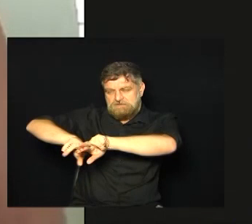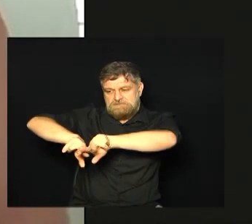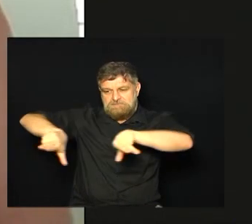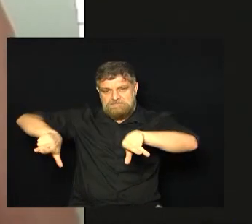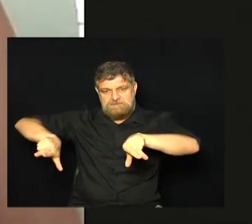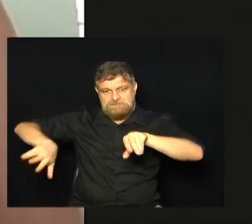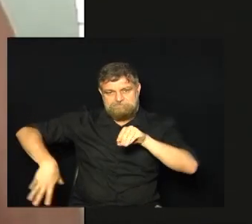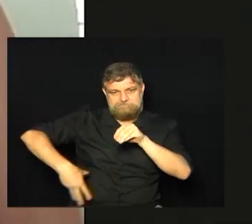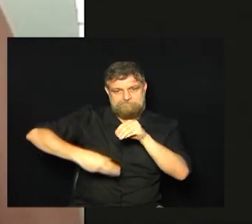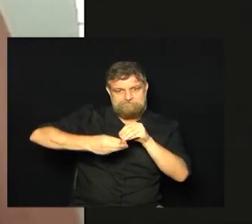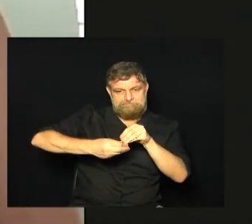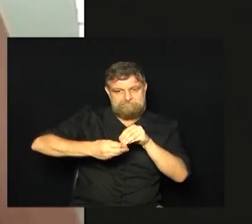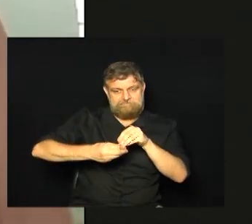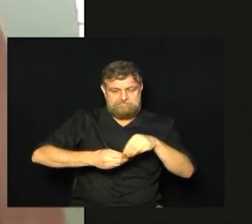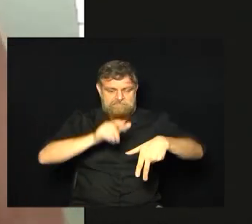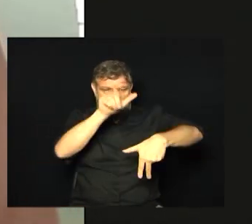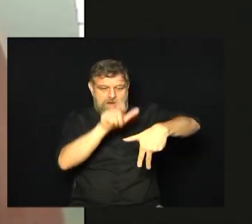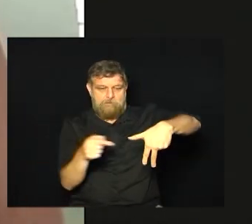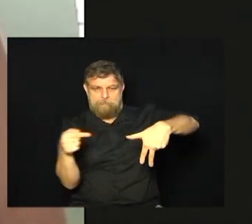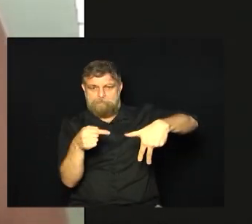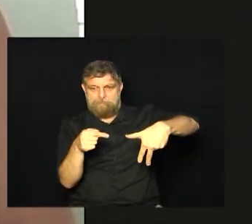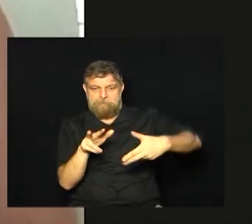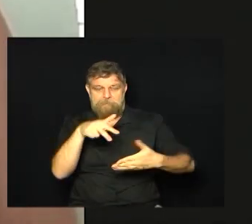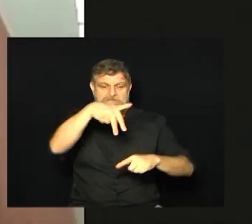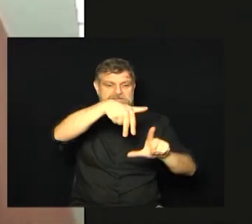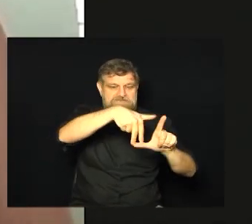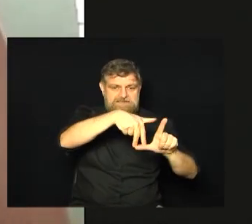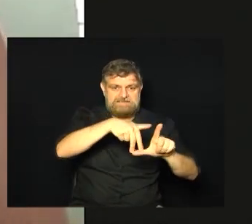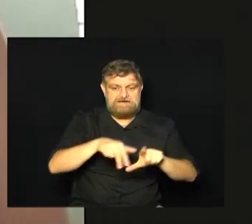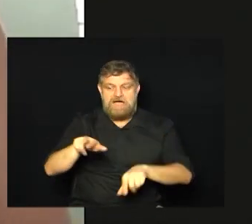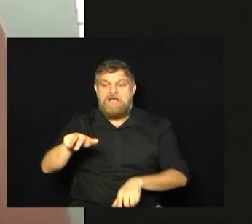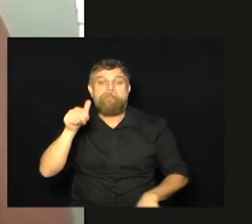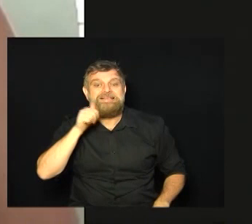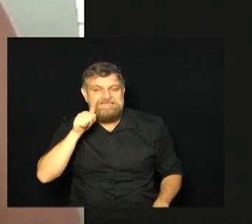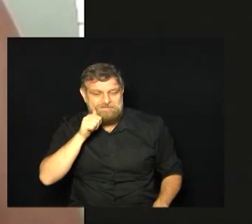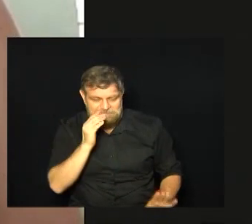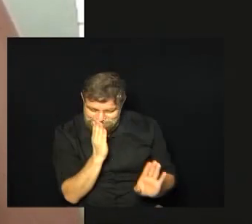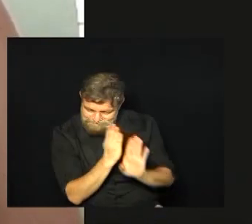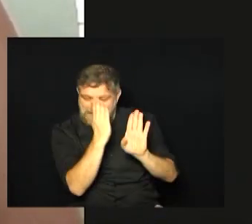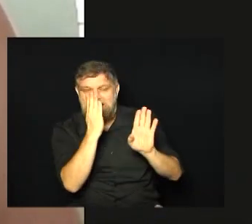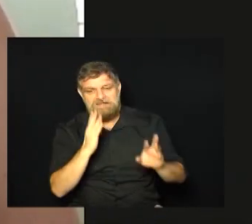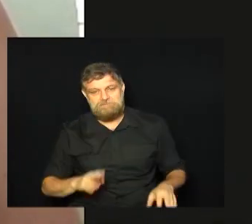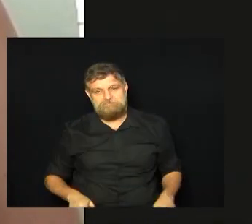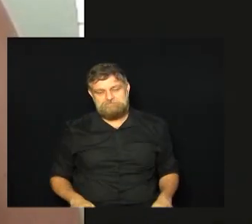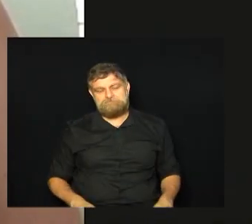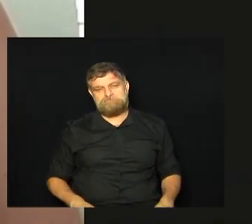pessoas e para criar um personagem, mas elas conseguem identificar.